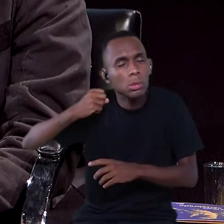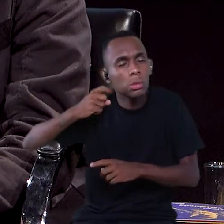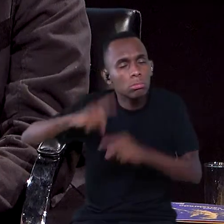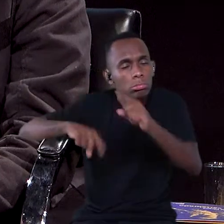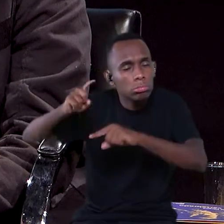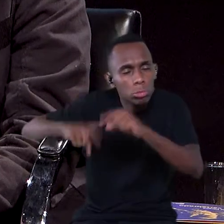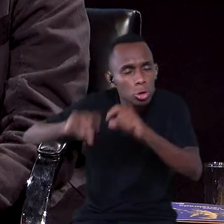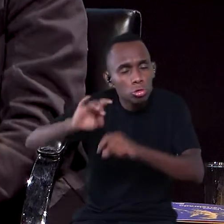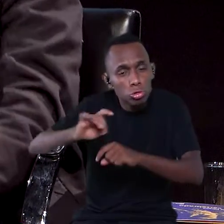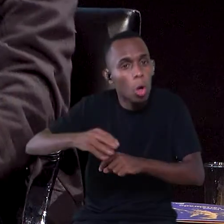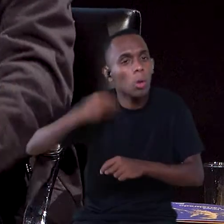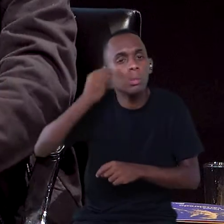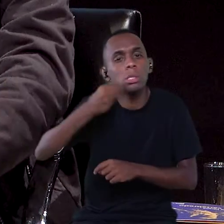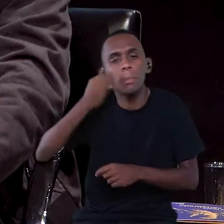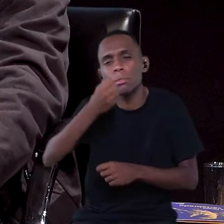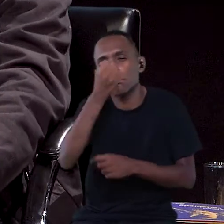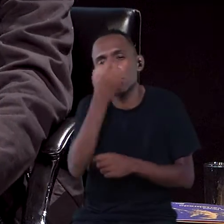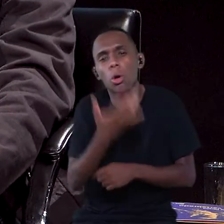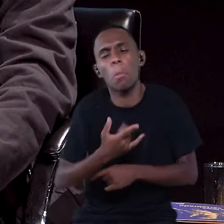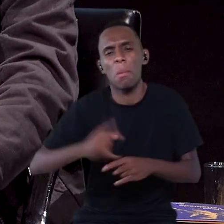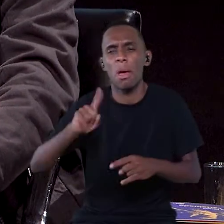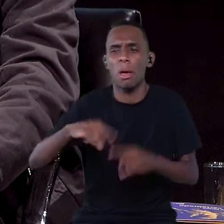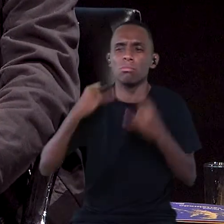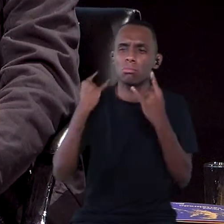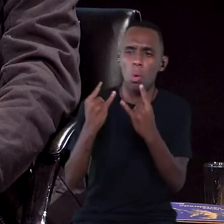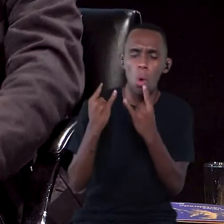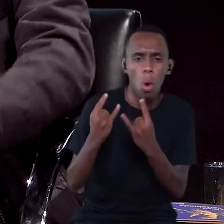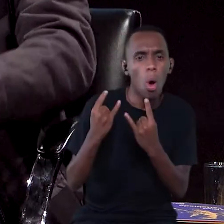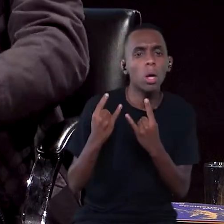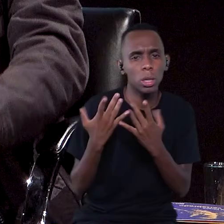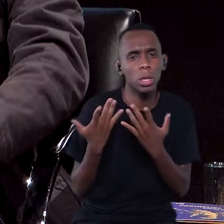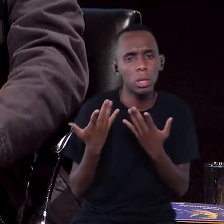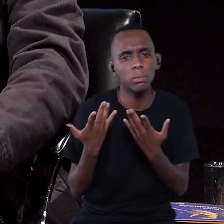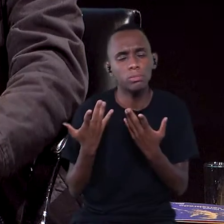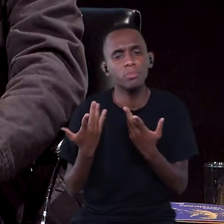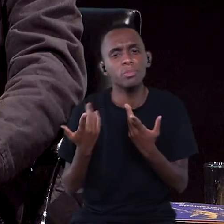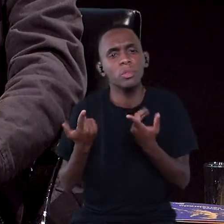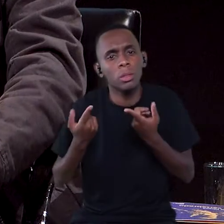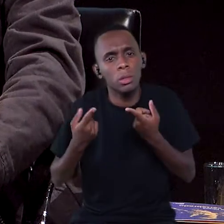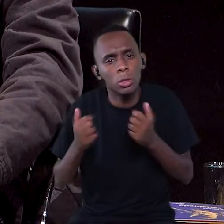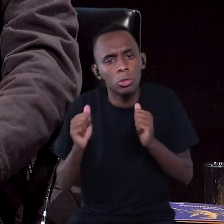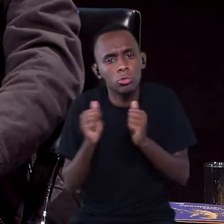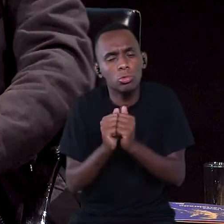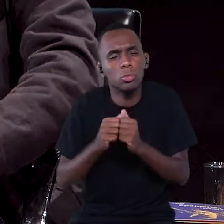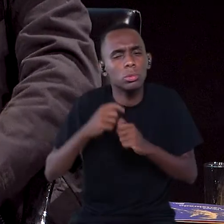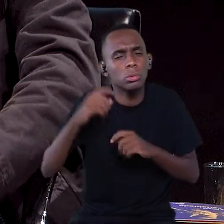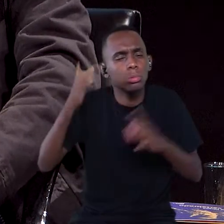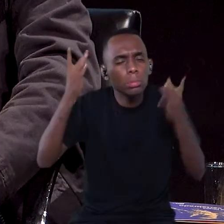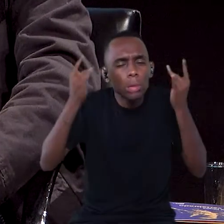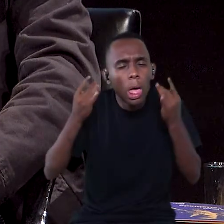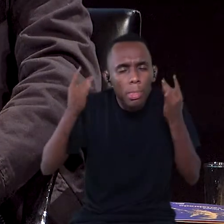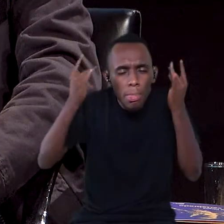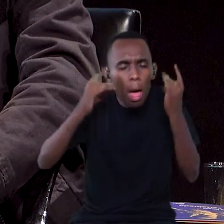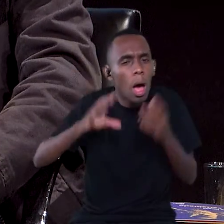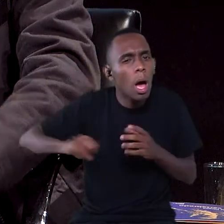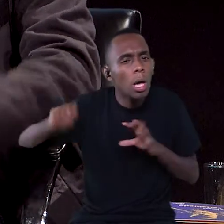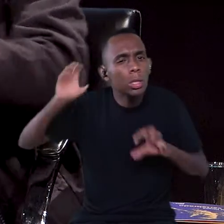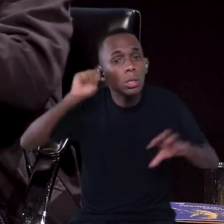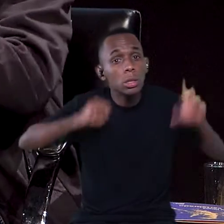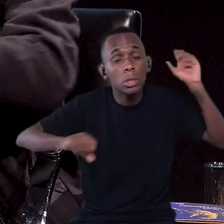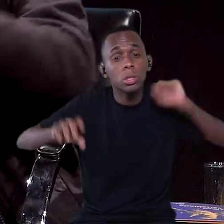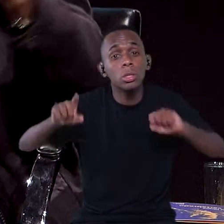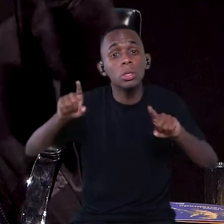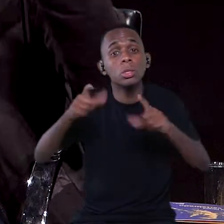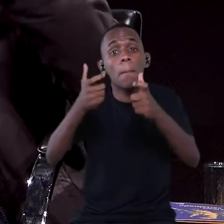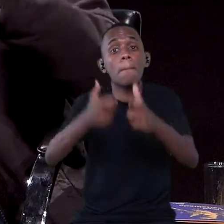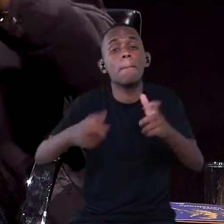fabulosa. Né? É algo entre o rock progressivo, né? Algo entre o rock progressivo, a sonoridade regional e um mergulho